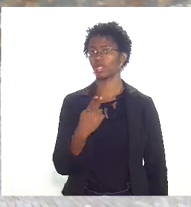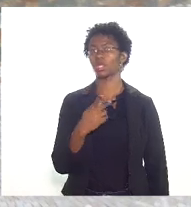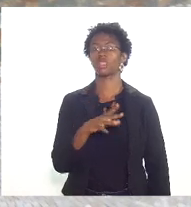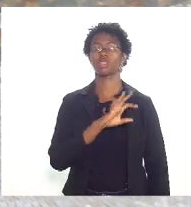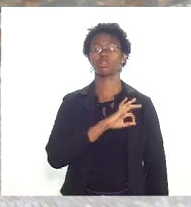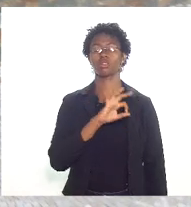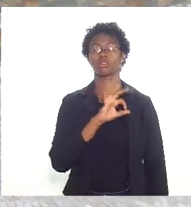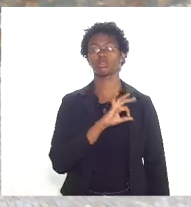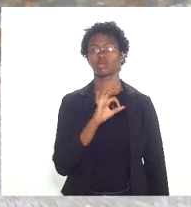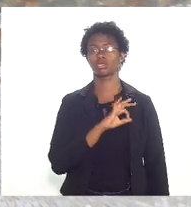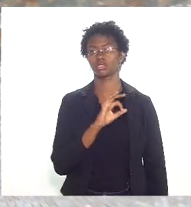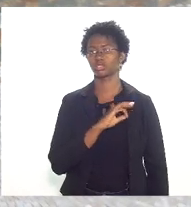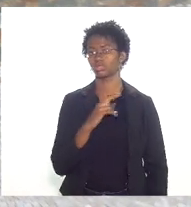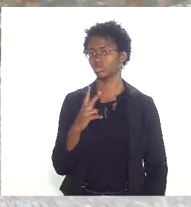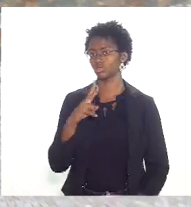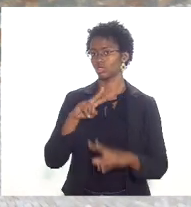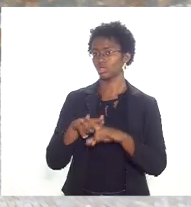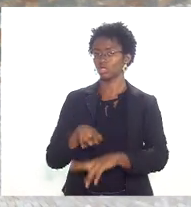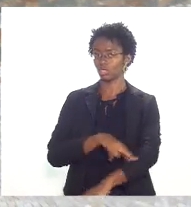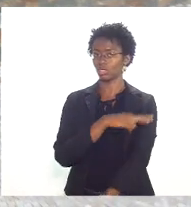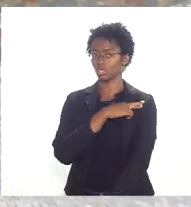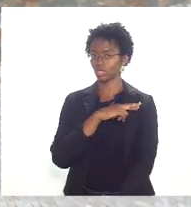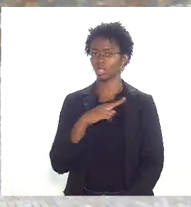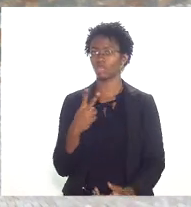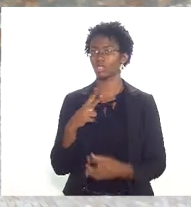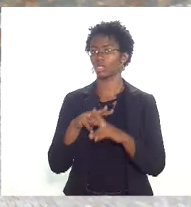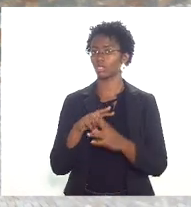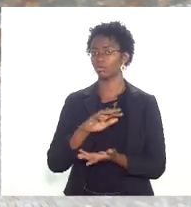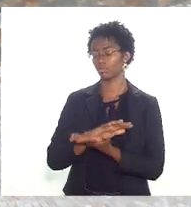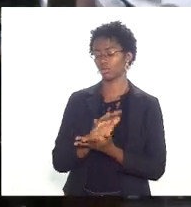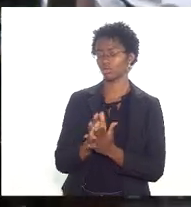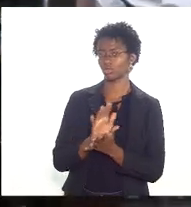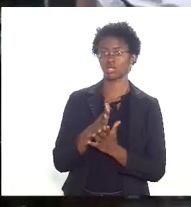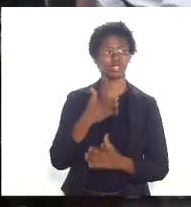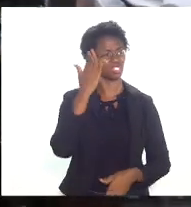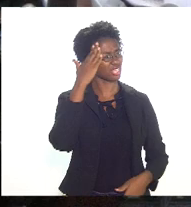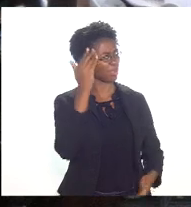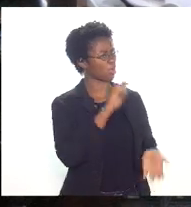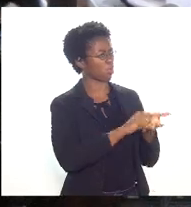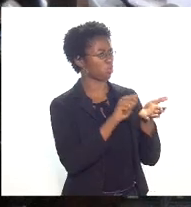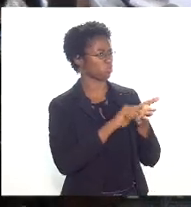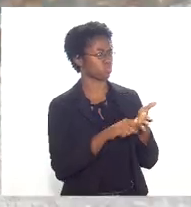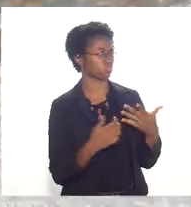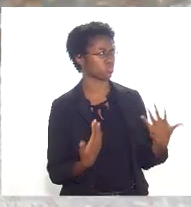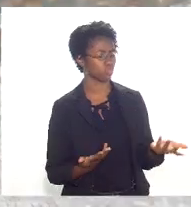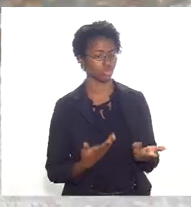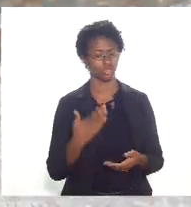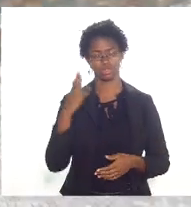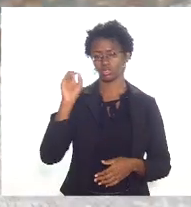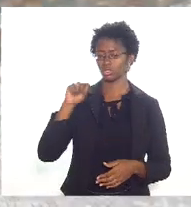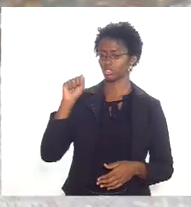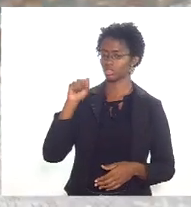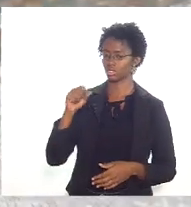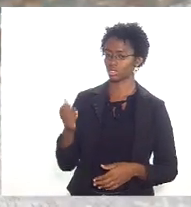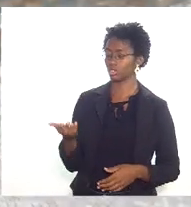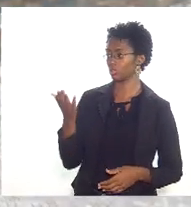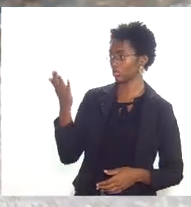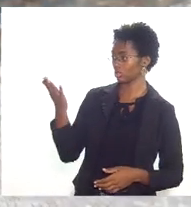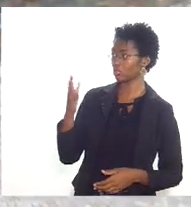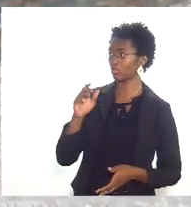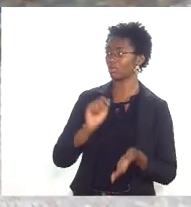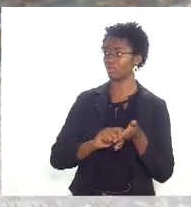de crimes raciais e delitos de intolerância declarado sabe quem é o autor e se seu presidente vossa excelência